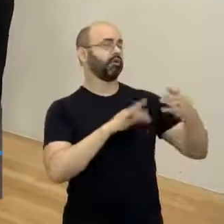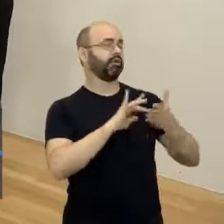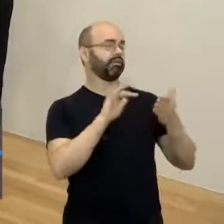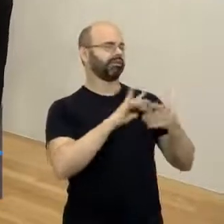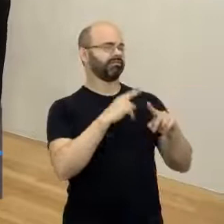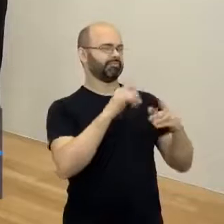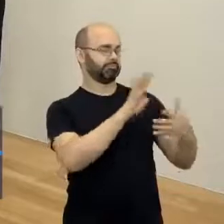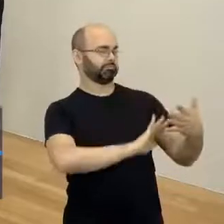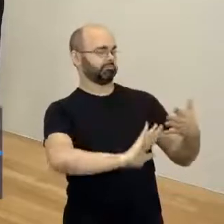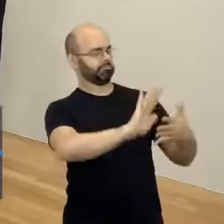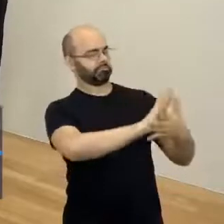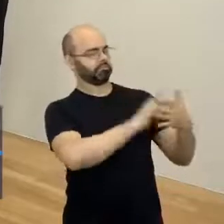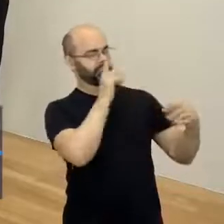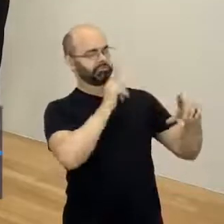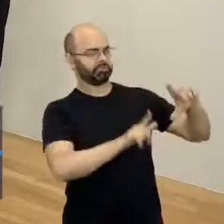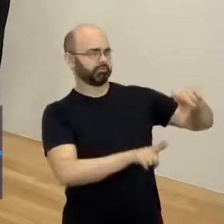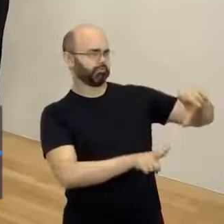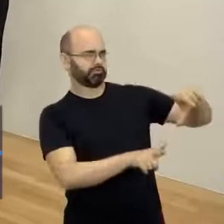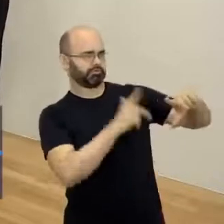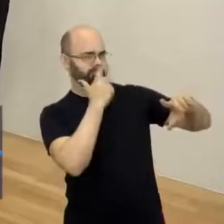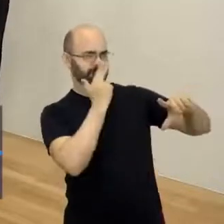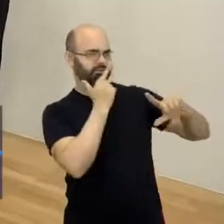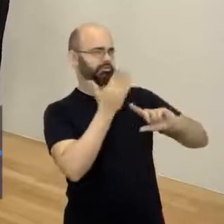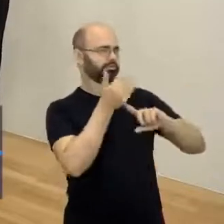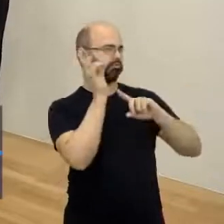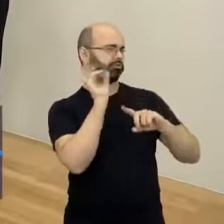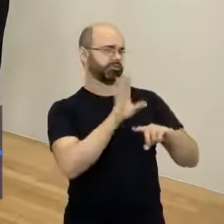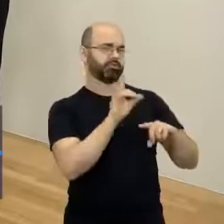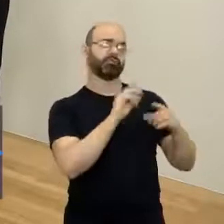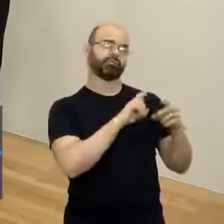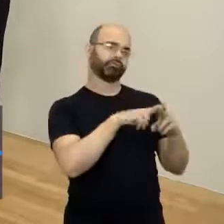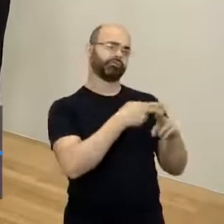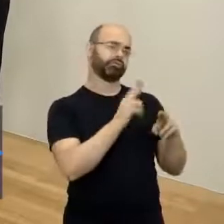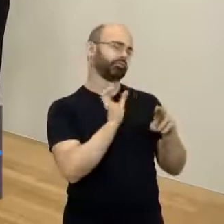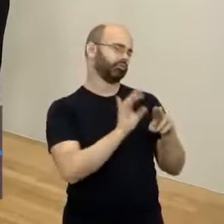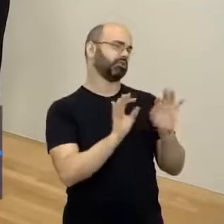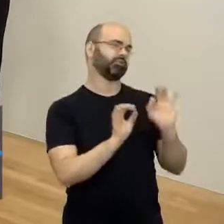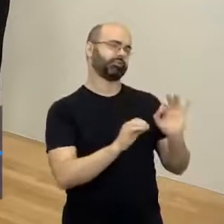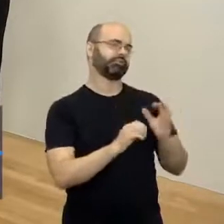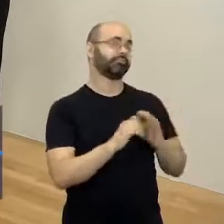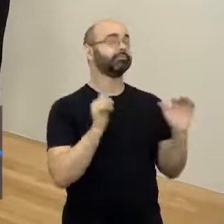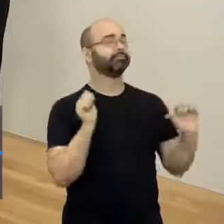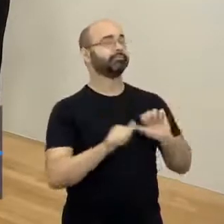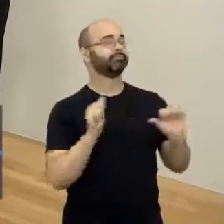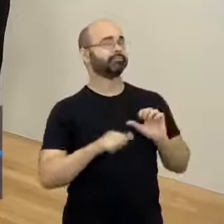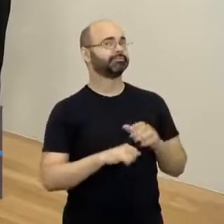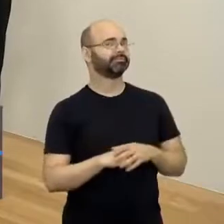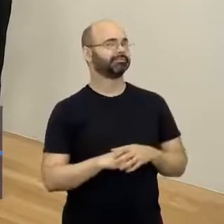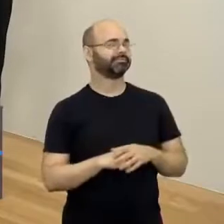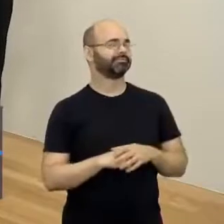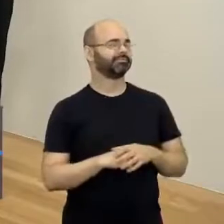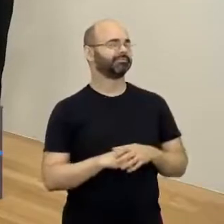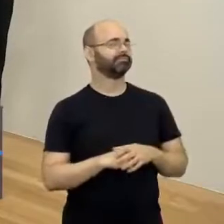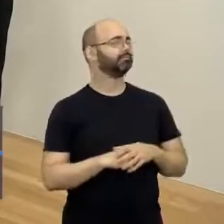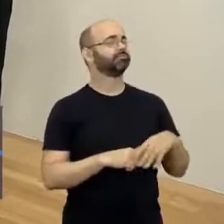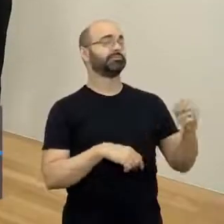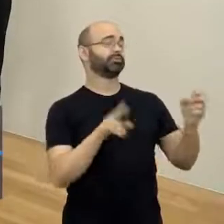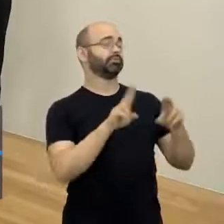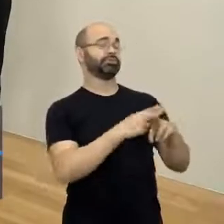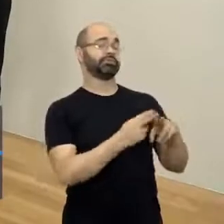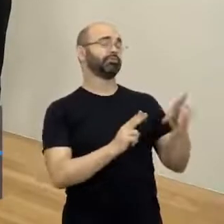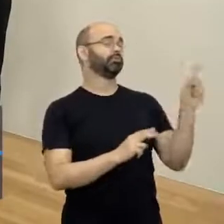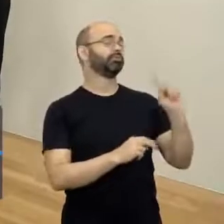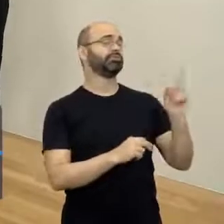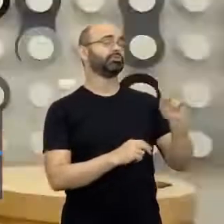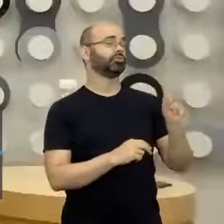essa aparência aqui de aparelho tecnológico, mas é só o chocolate. O chocolate... Troca. É, ele não é nem de chocolate,